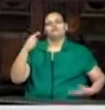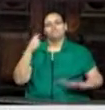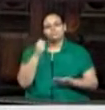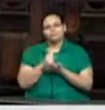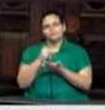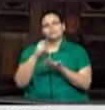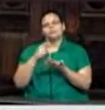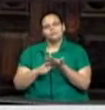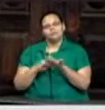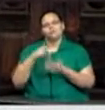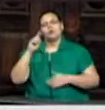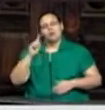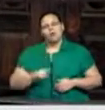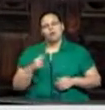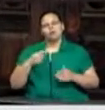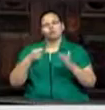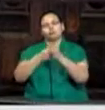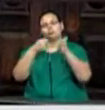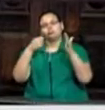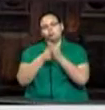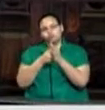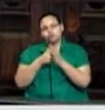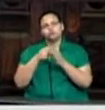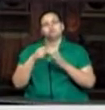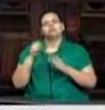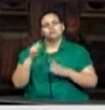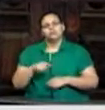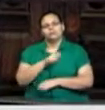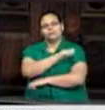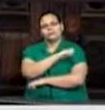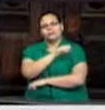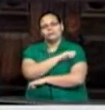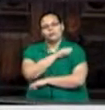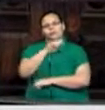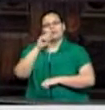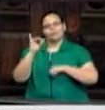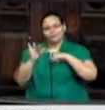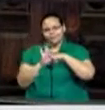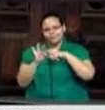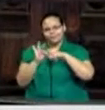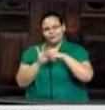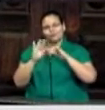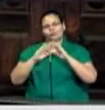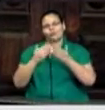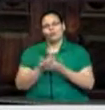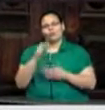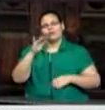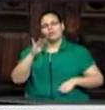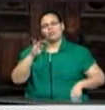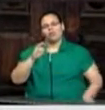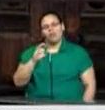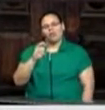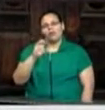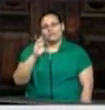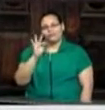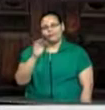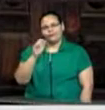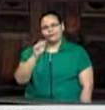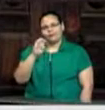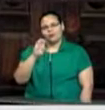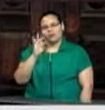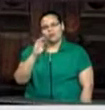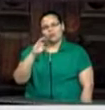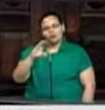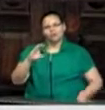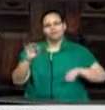marcado pela luta dos estudantes da rede FAETEC. Desde ontem, dezenas